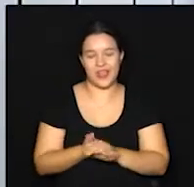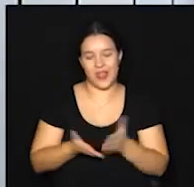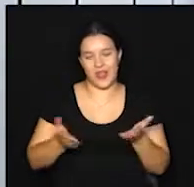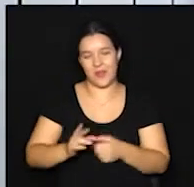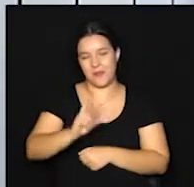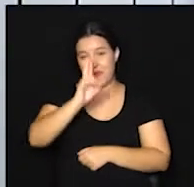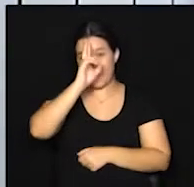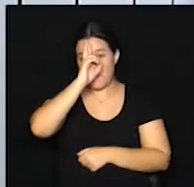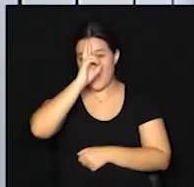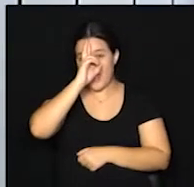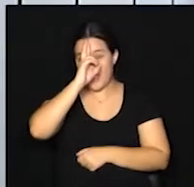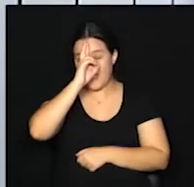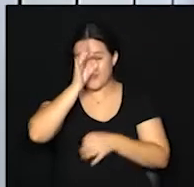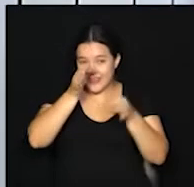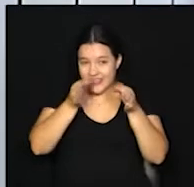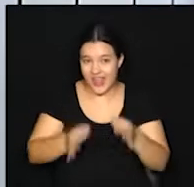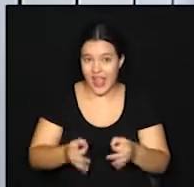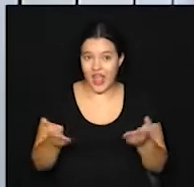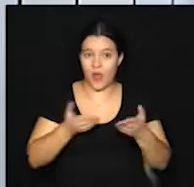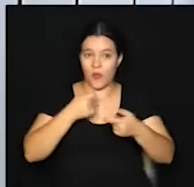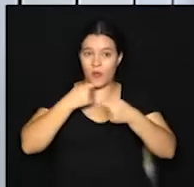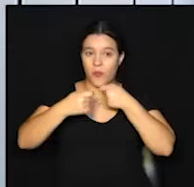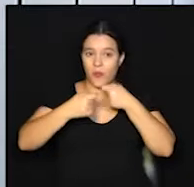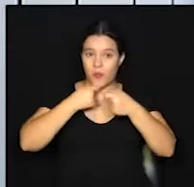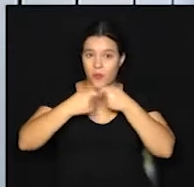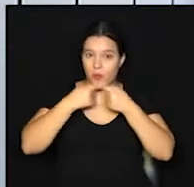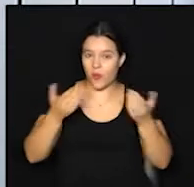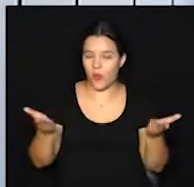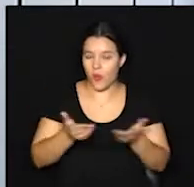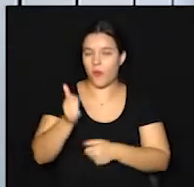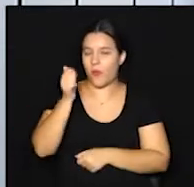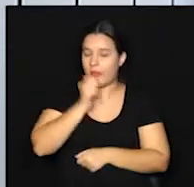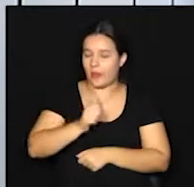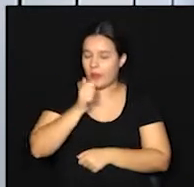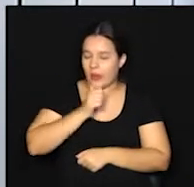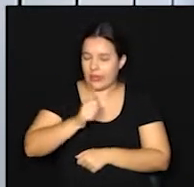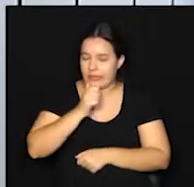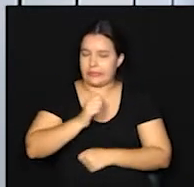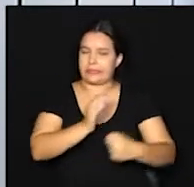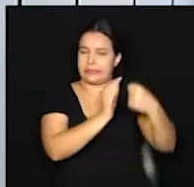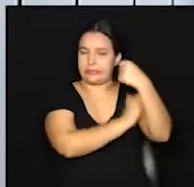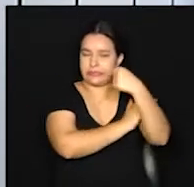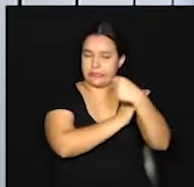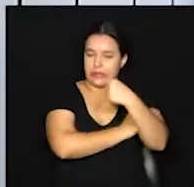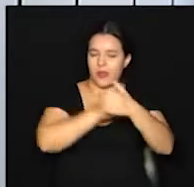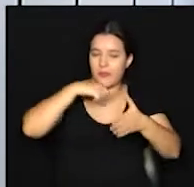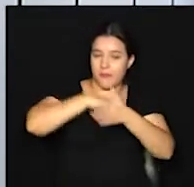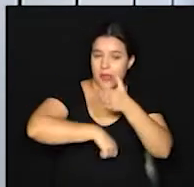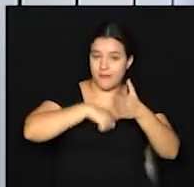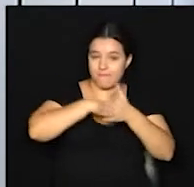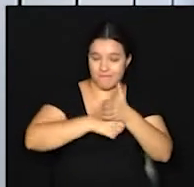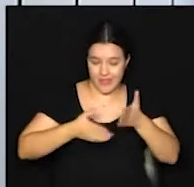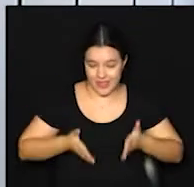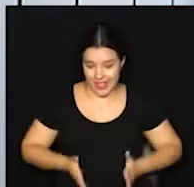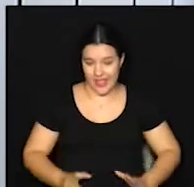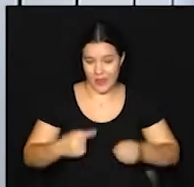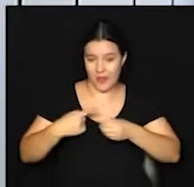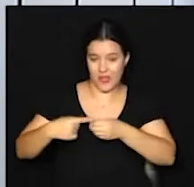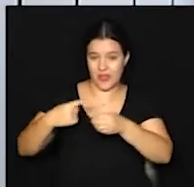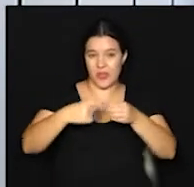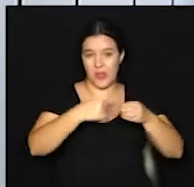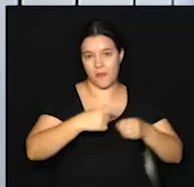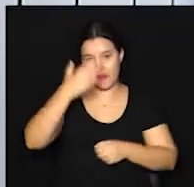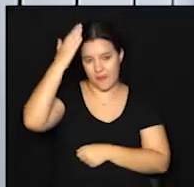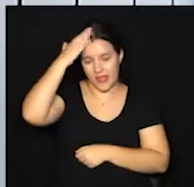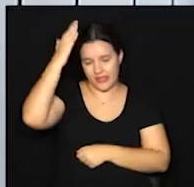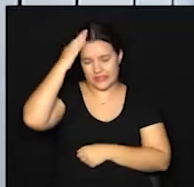Meio-dia em ponto e agora a entrevista de hoje é com uma mulher guerreira, batalhadora. Nasceu no interior do Paraná, de uma